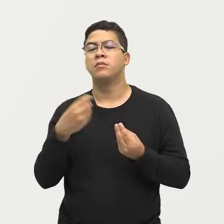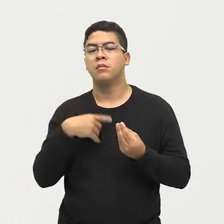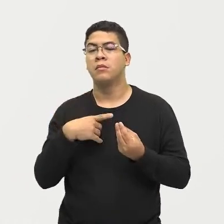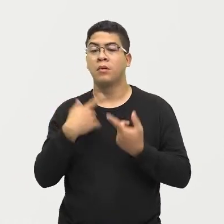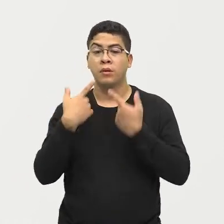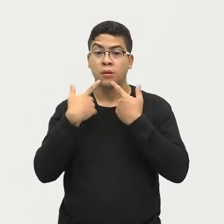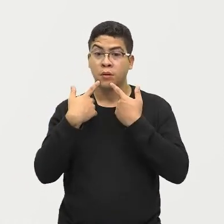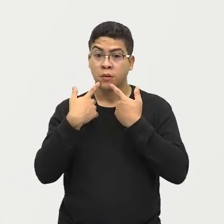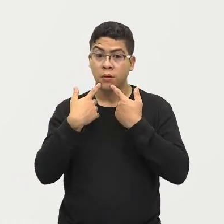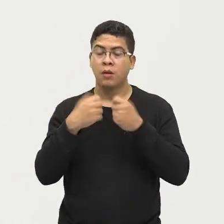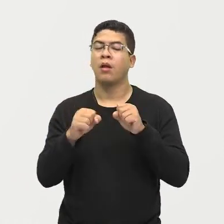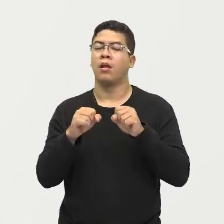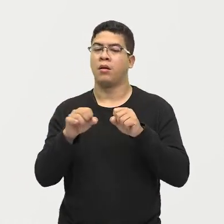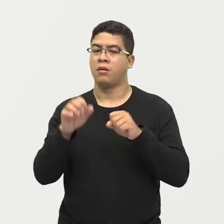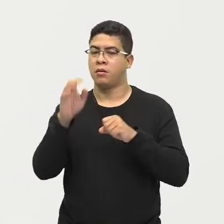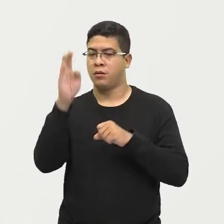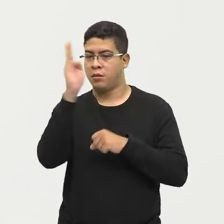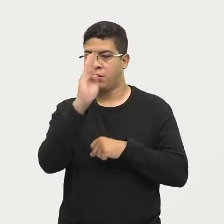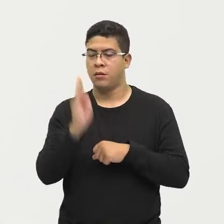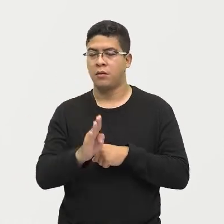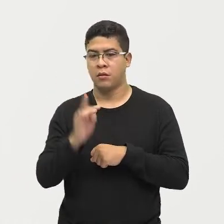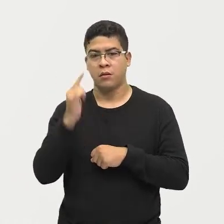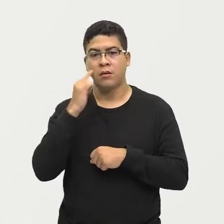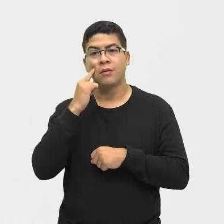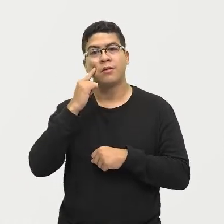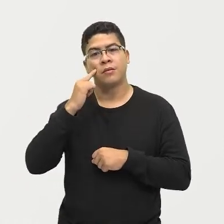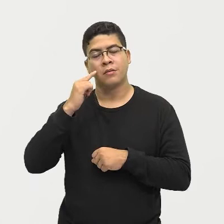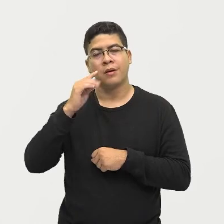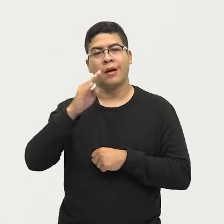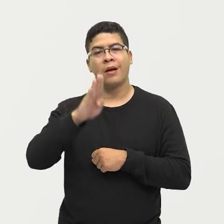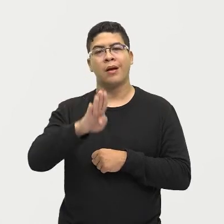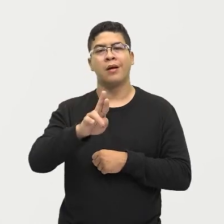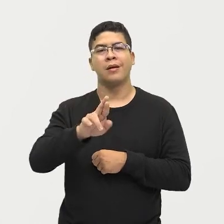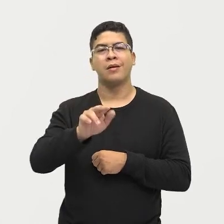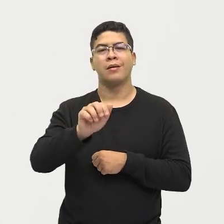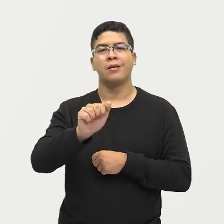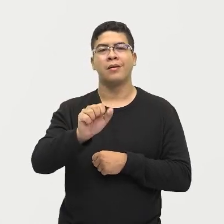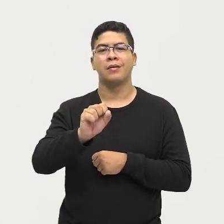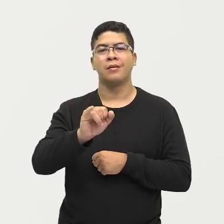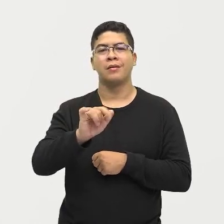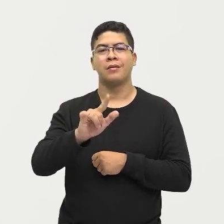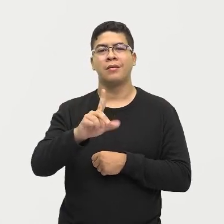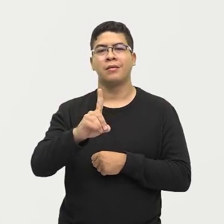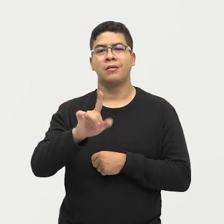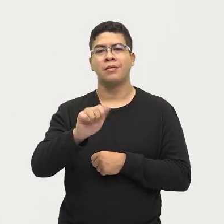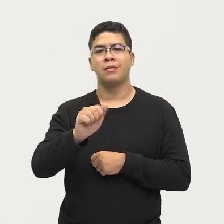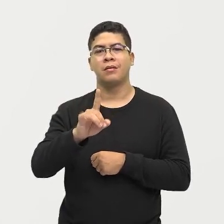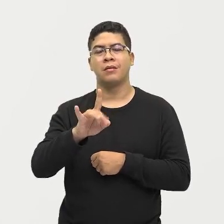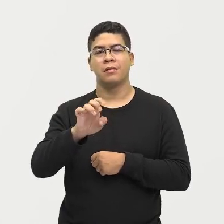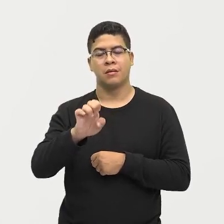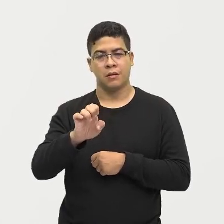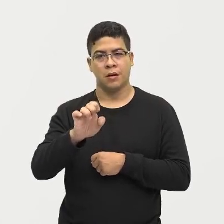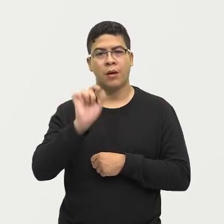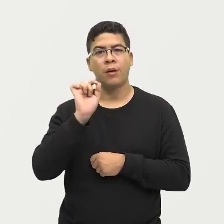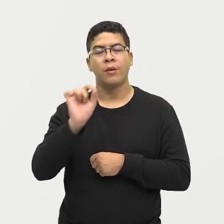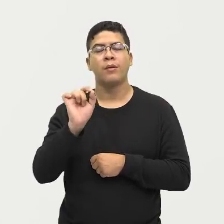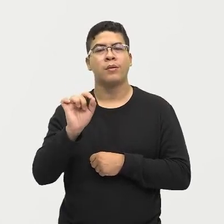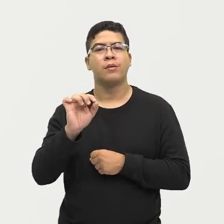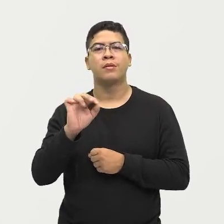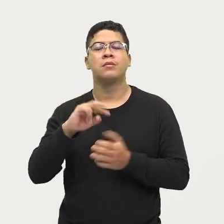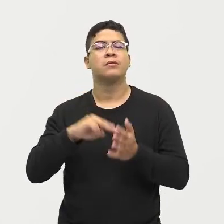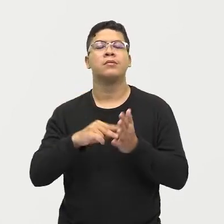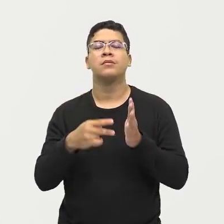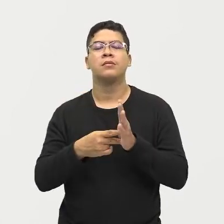um importante critério de brasilidade. Então, lembrado aí, né? Vou batendo sempre nessa mesma tecla aí